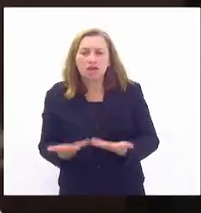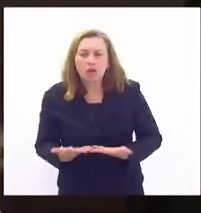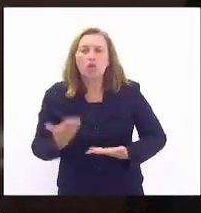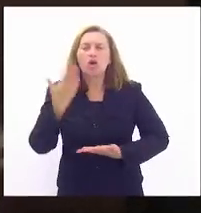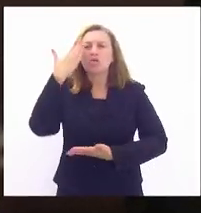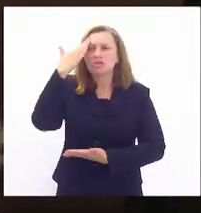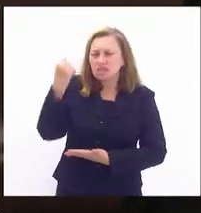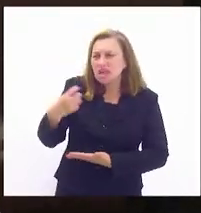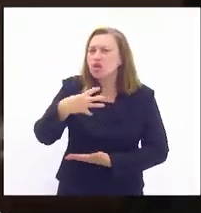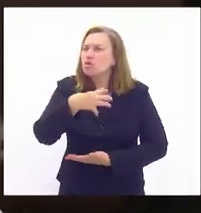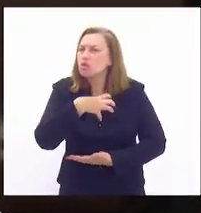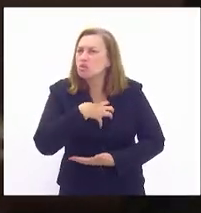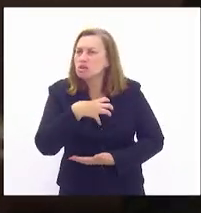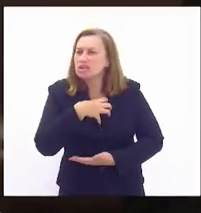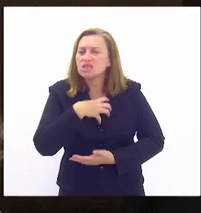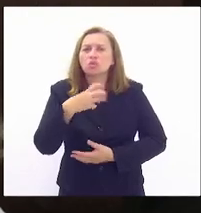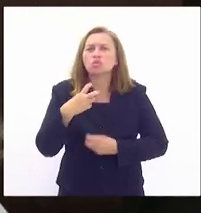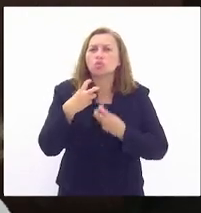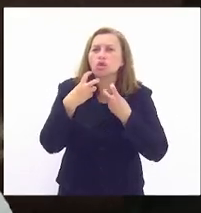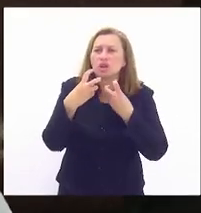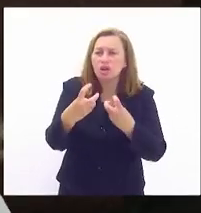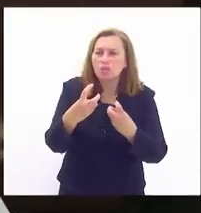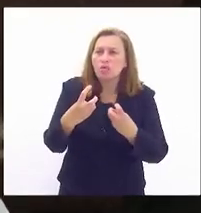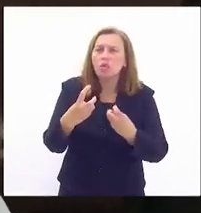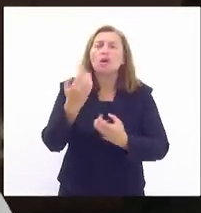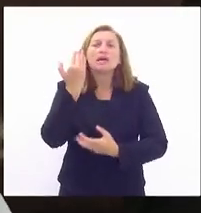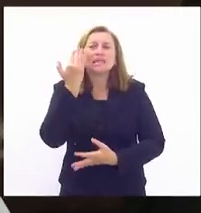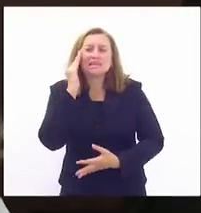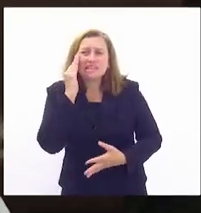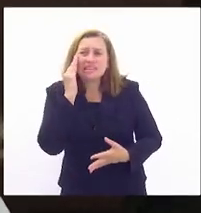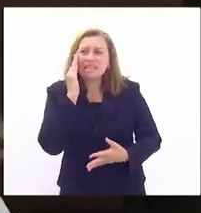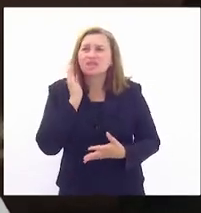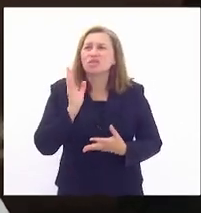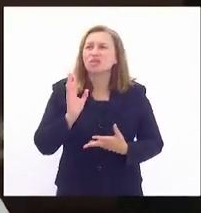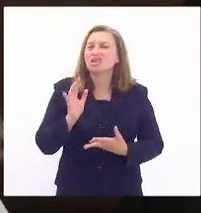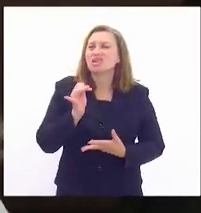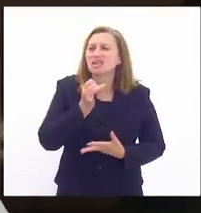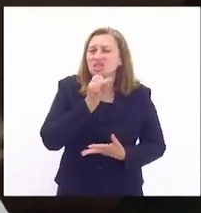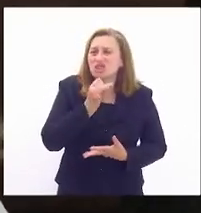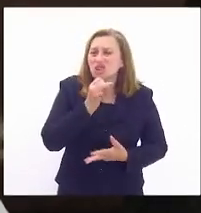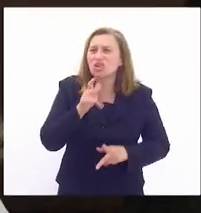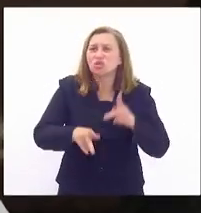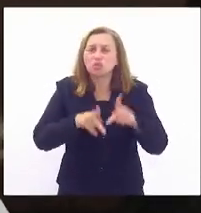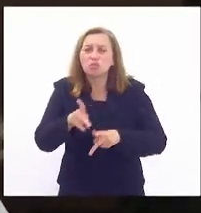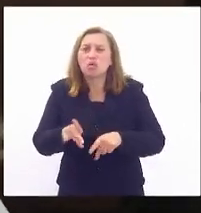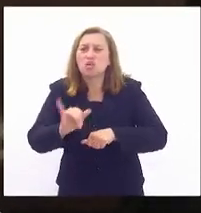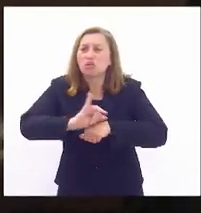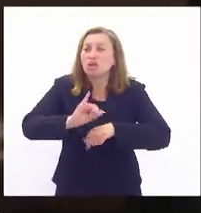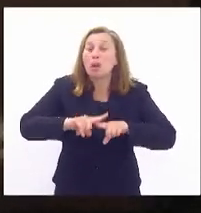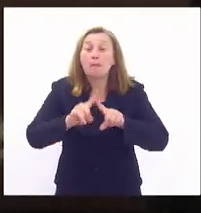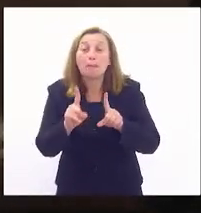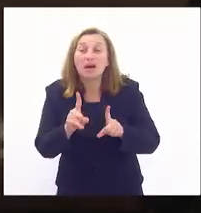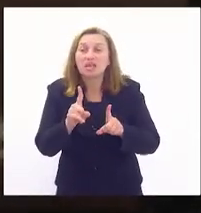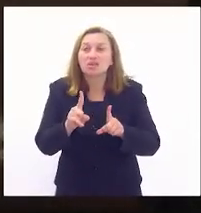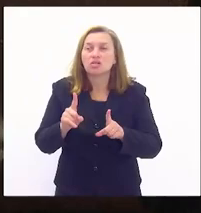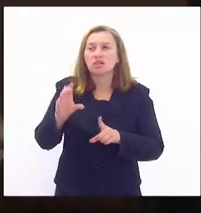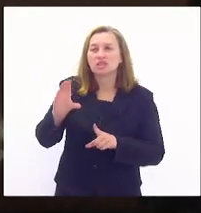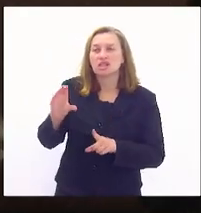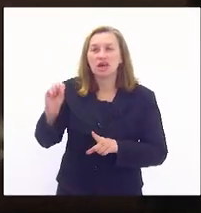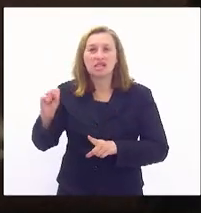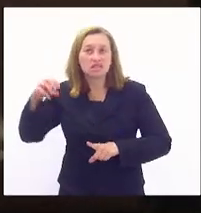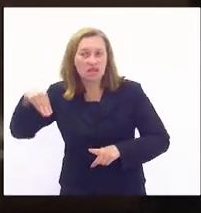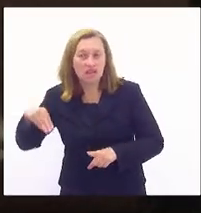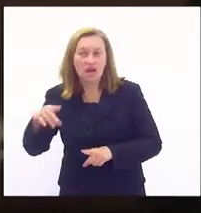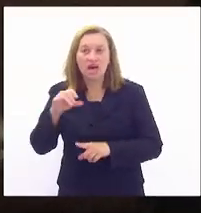eu entendo o clamor, eu entendo essa indignação da população de Volta Redonda, mas quando a CSN,